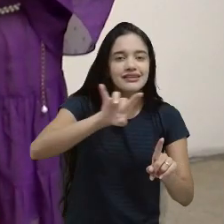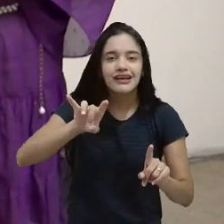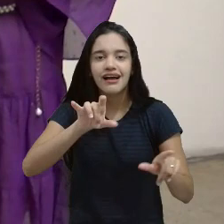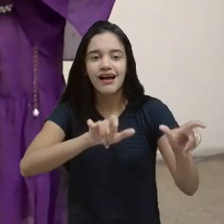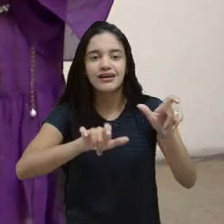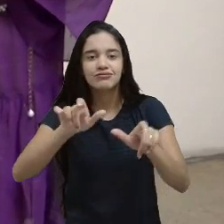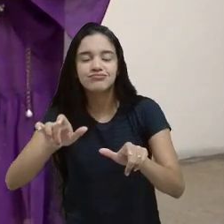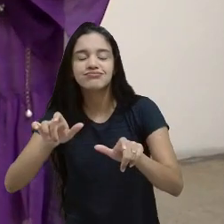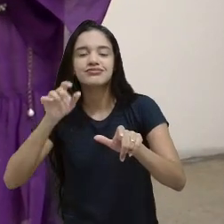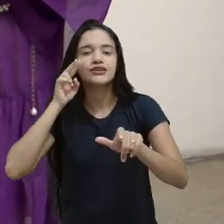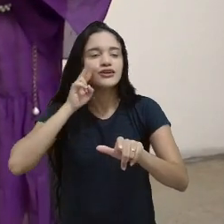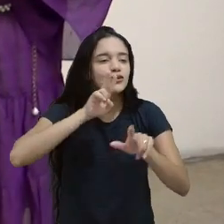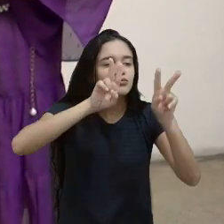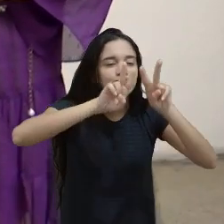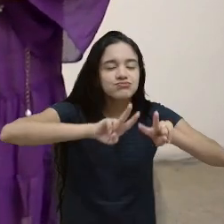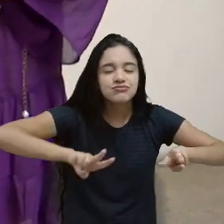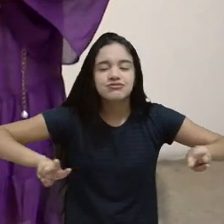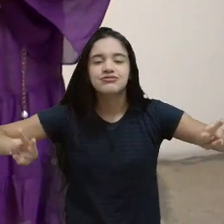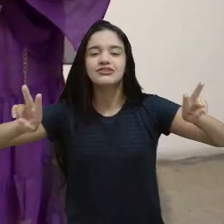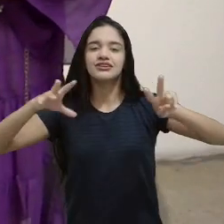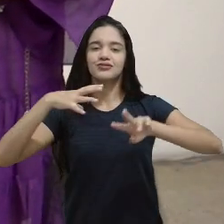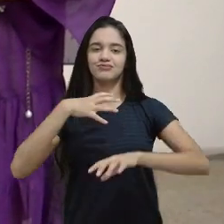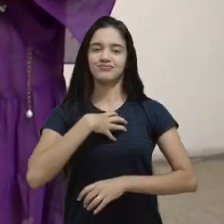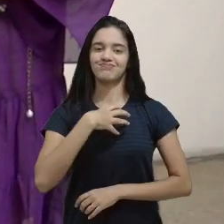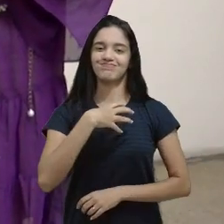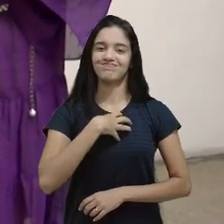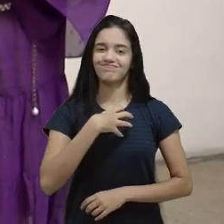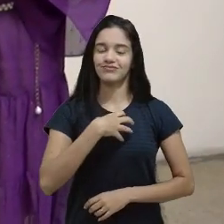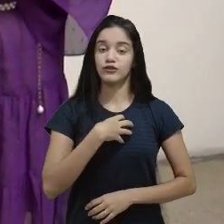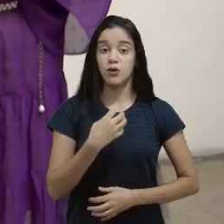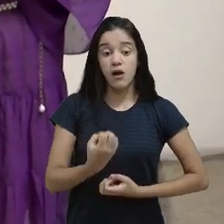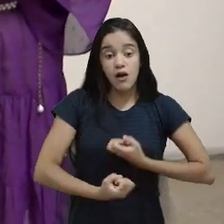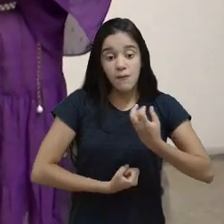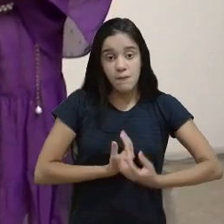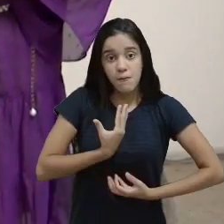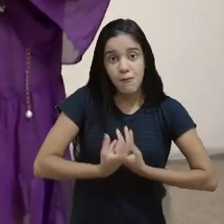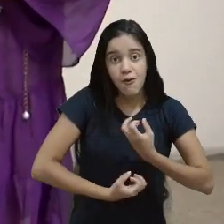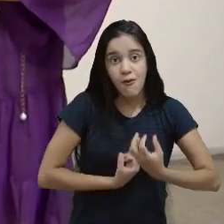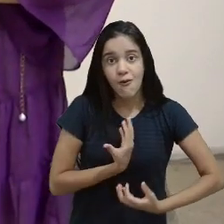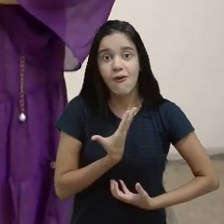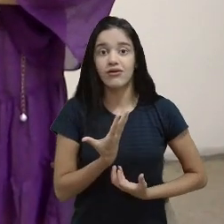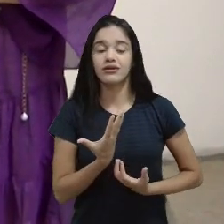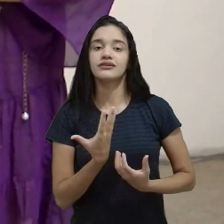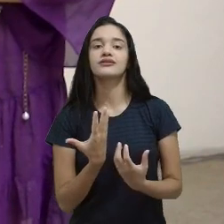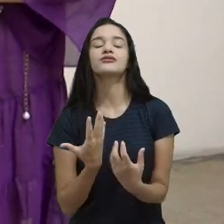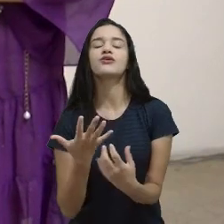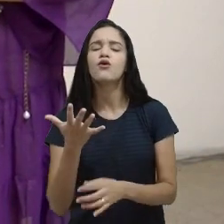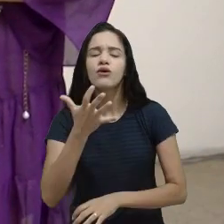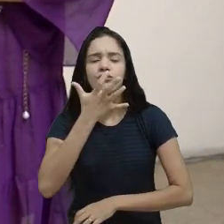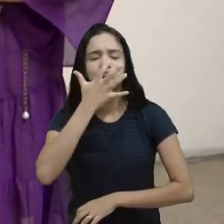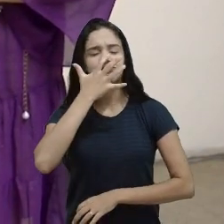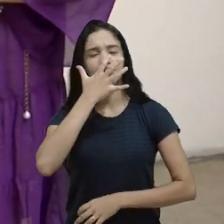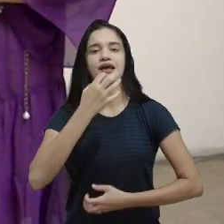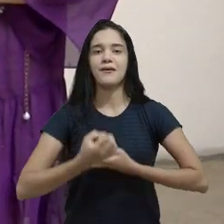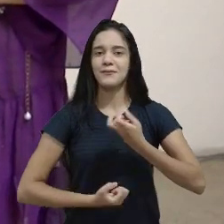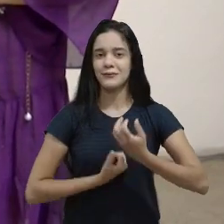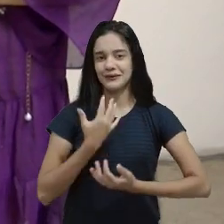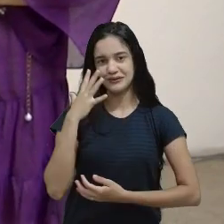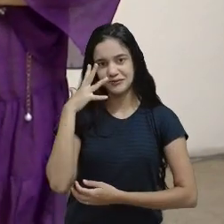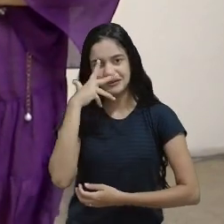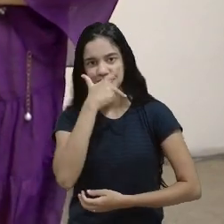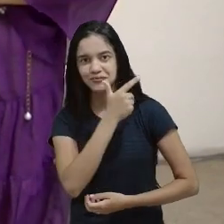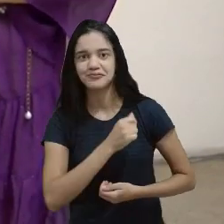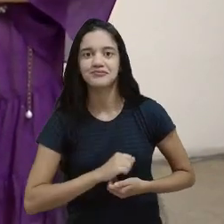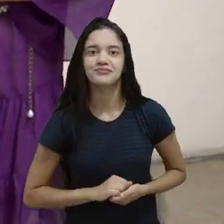se deixe ser um poeta ou que se deixe apreciar a poesia, a beleza da